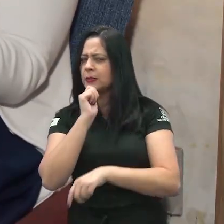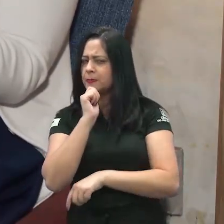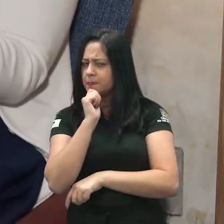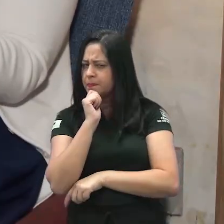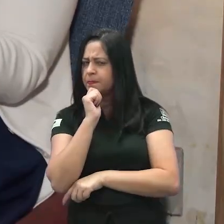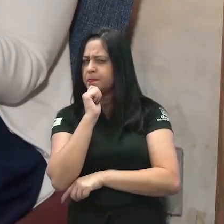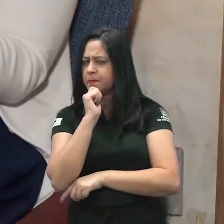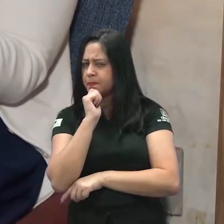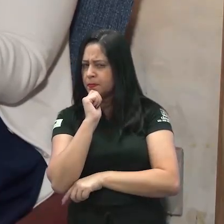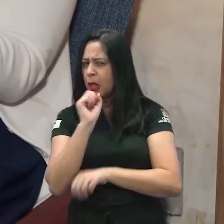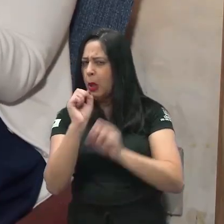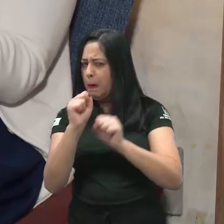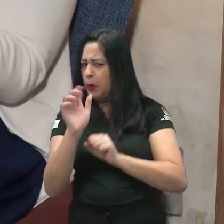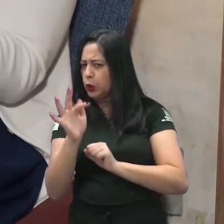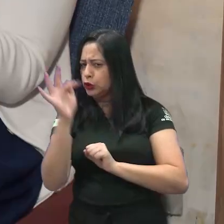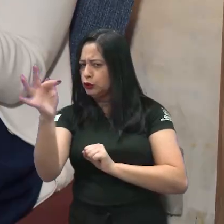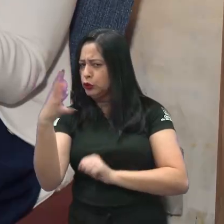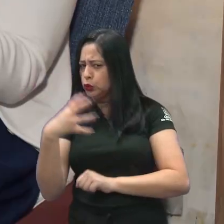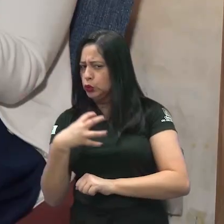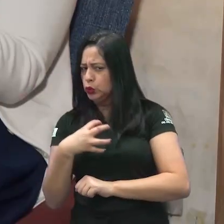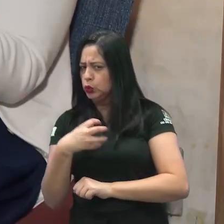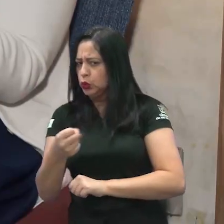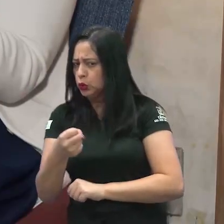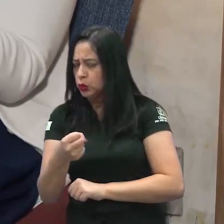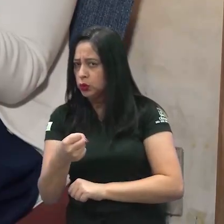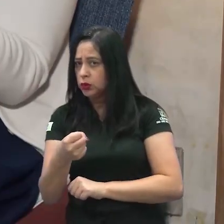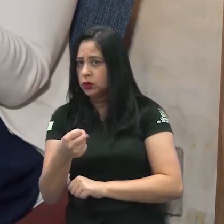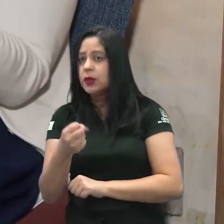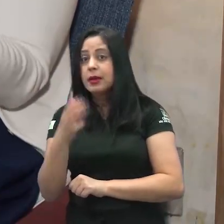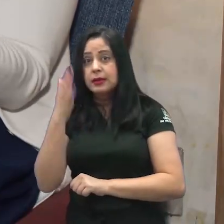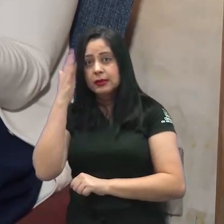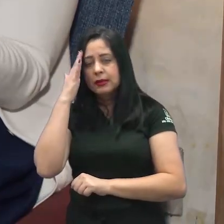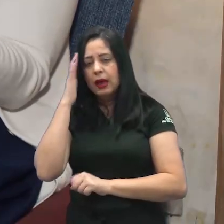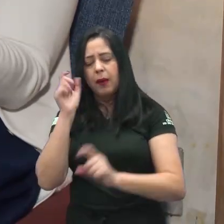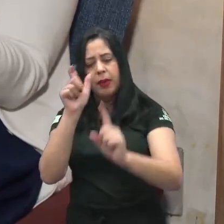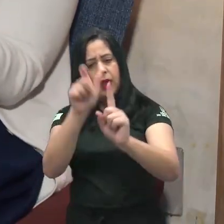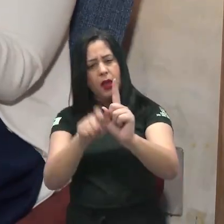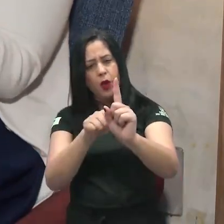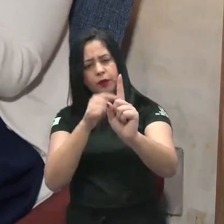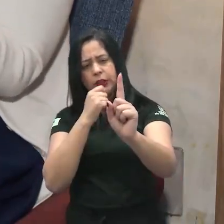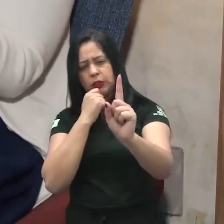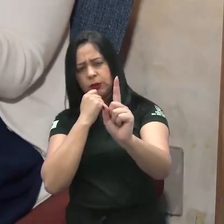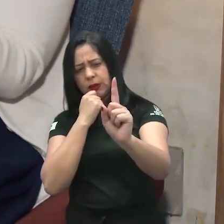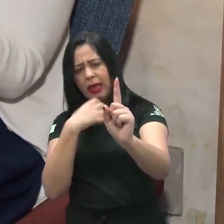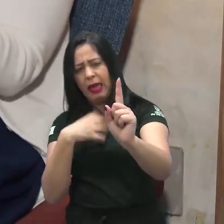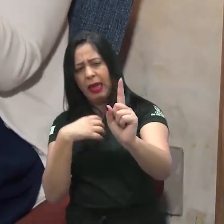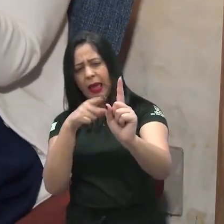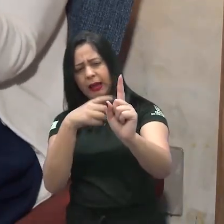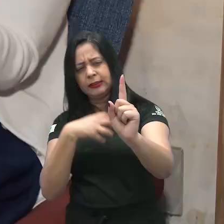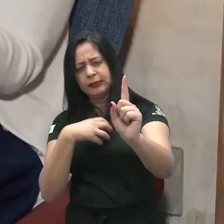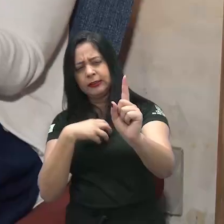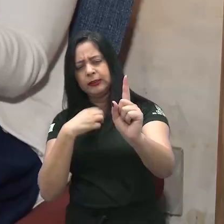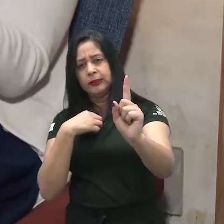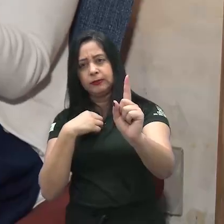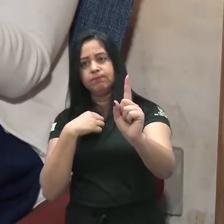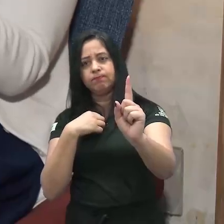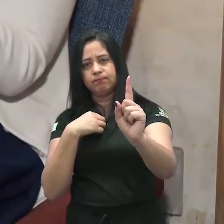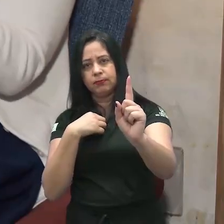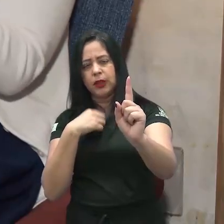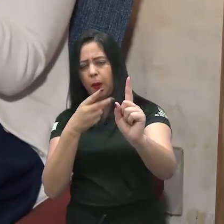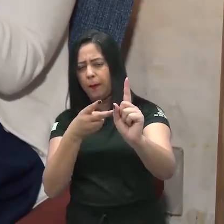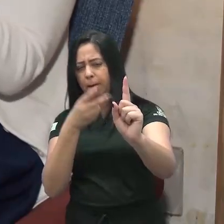sinal. Eu olho para aquele sinal e ele é um mapa para eu decodificar esse ser, que